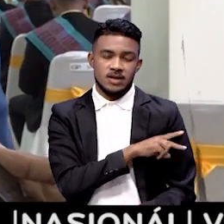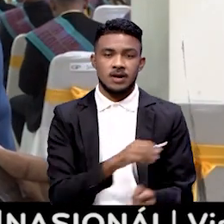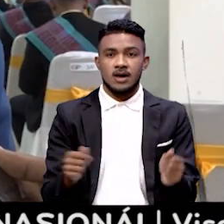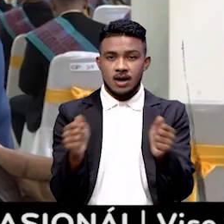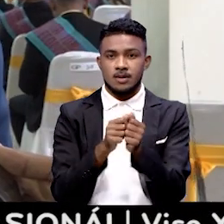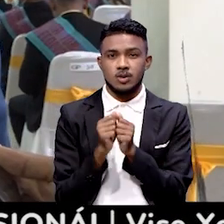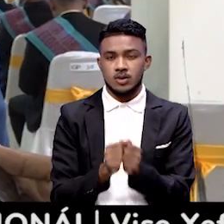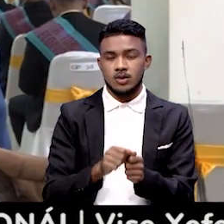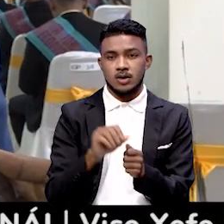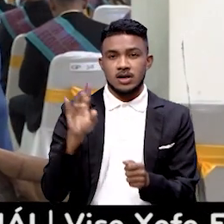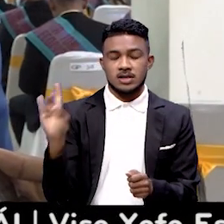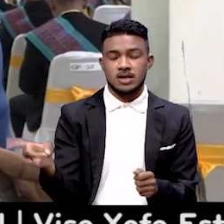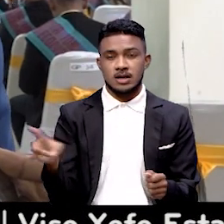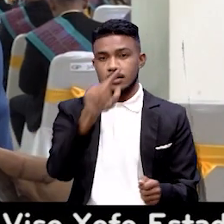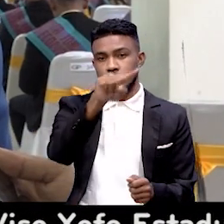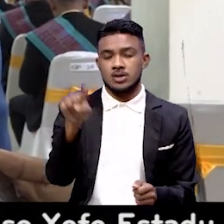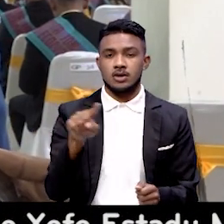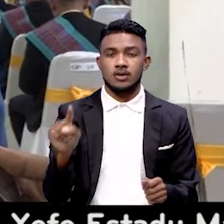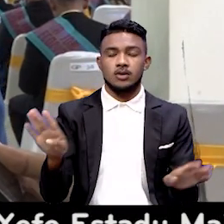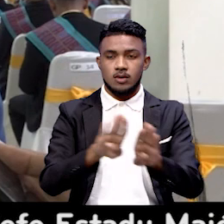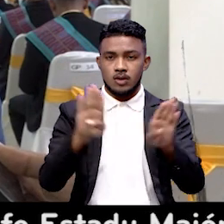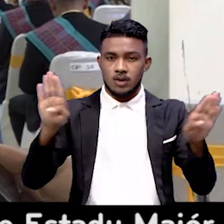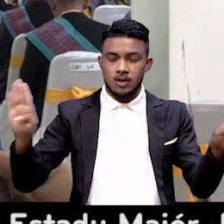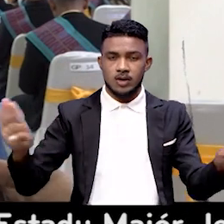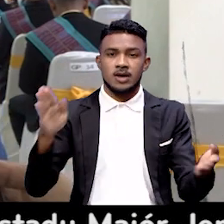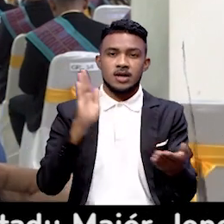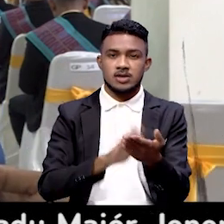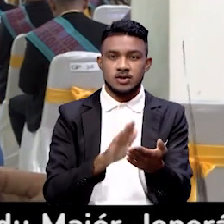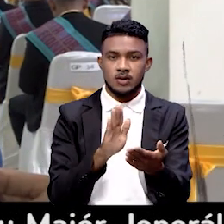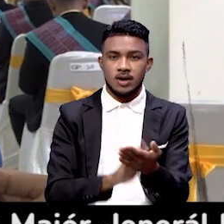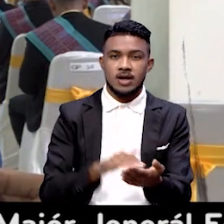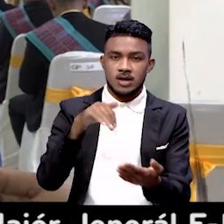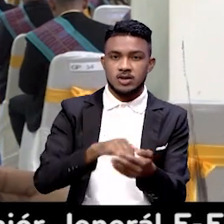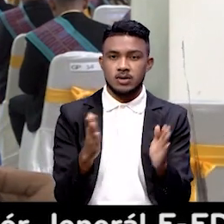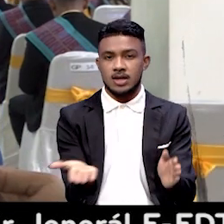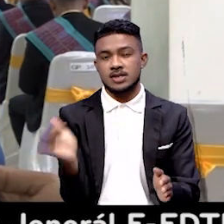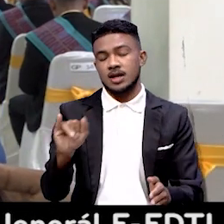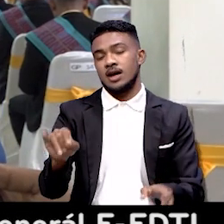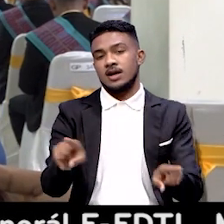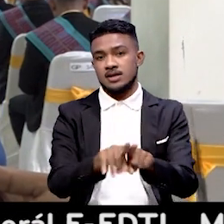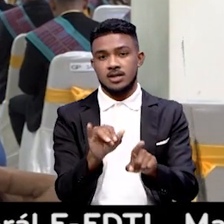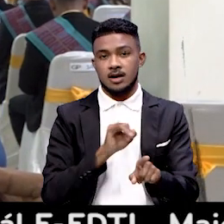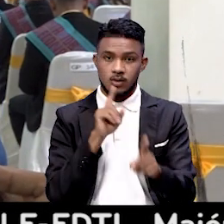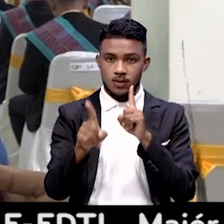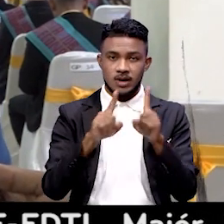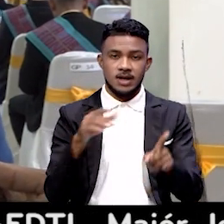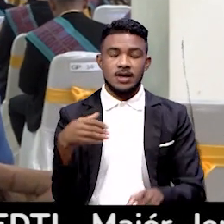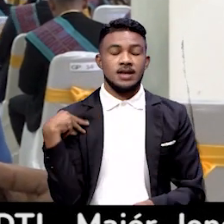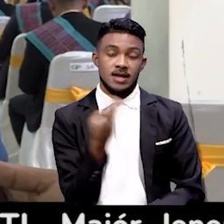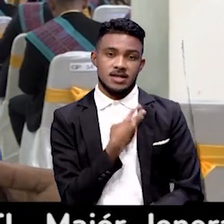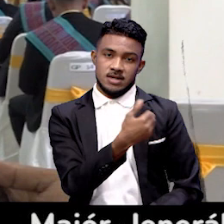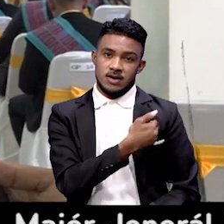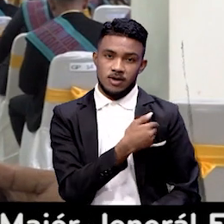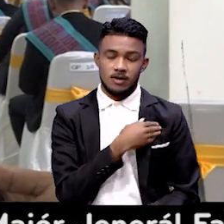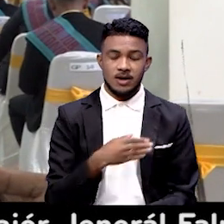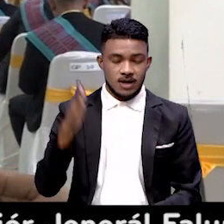para tu lo que ita ne aulas. Agora en termos de estudante sira tamba ata te ansa ata te oin. Ita sira ko atene na hira maksimo